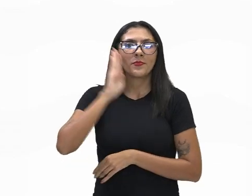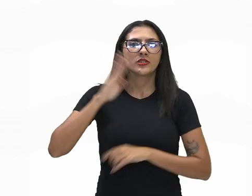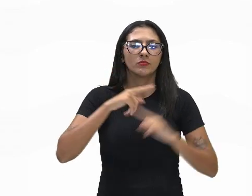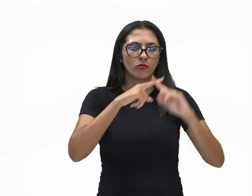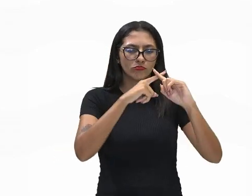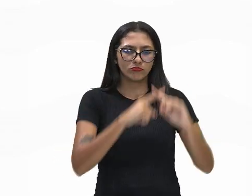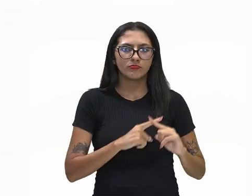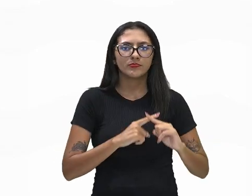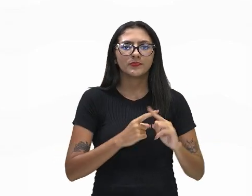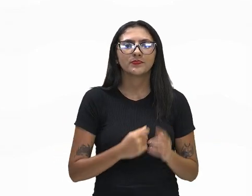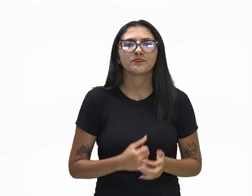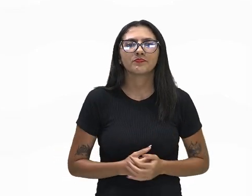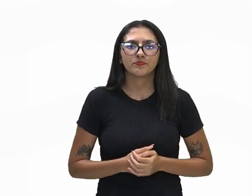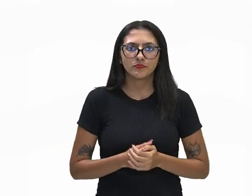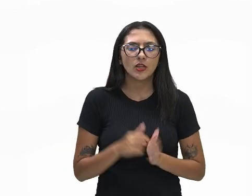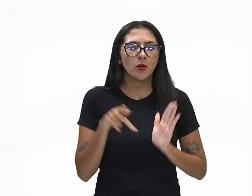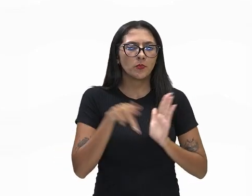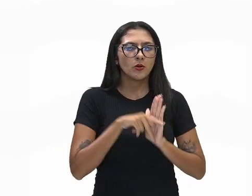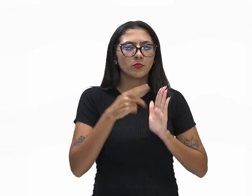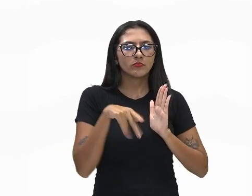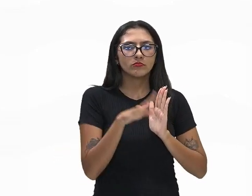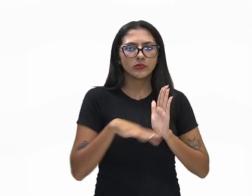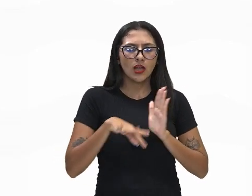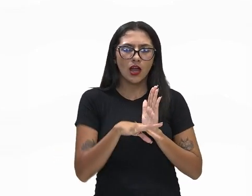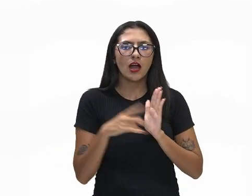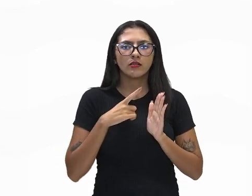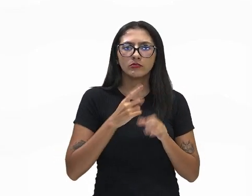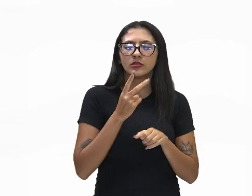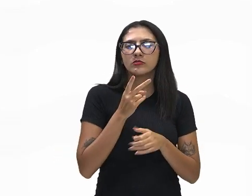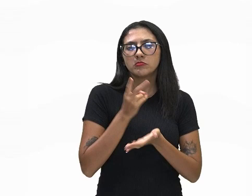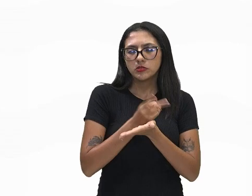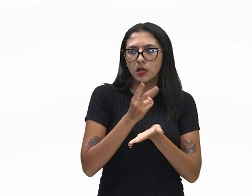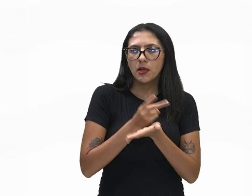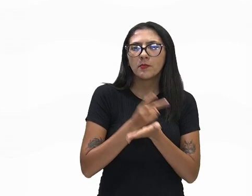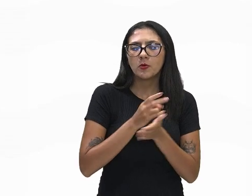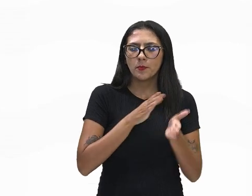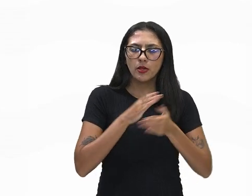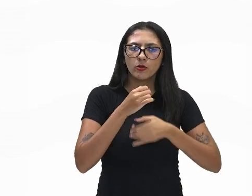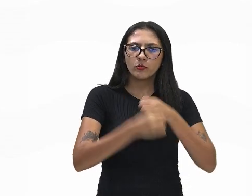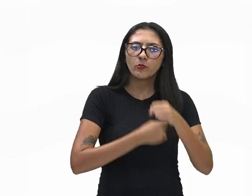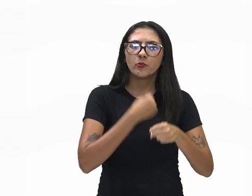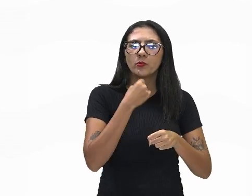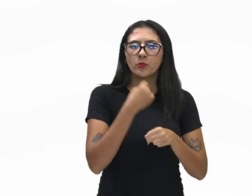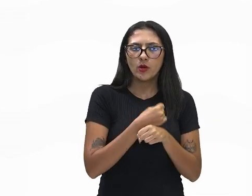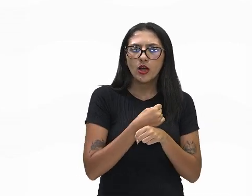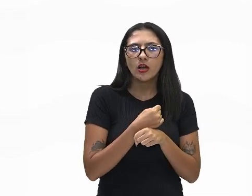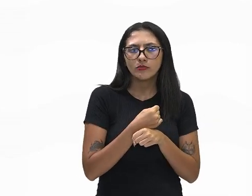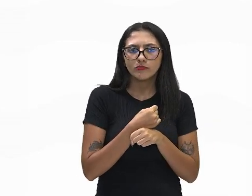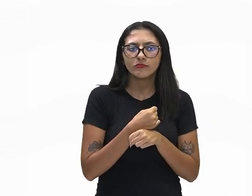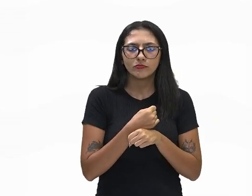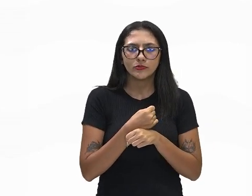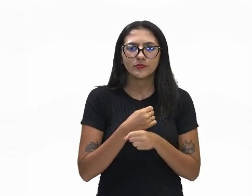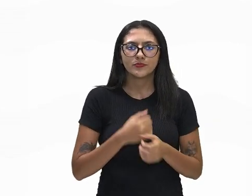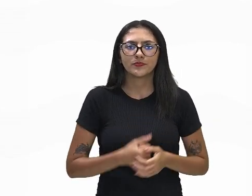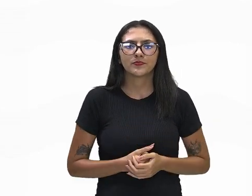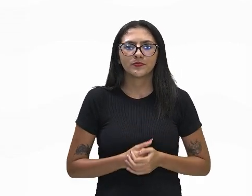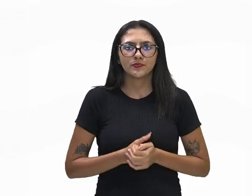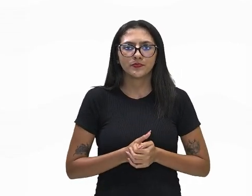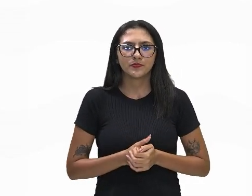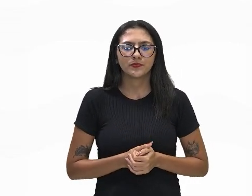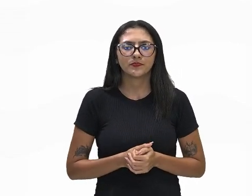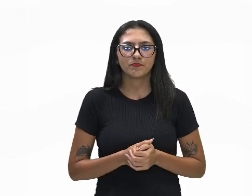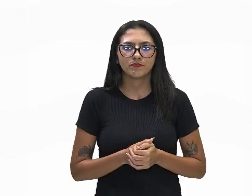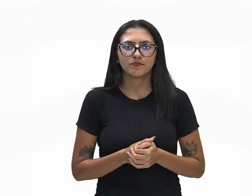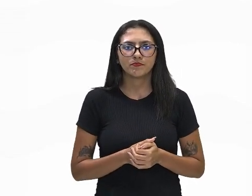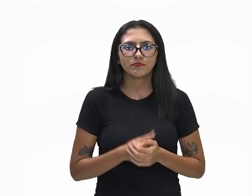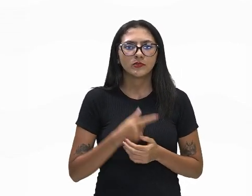ligas nacionais culminam no anual campeonato do Mundial The League of Legends. A